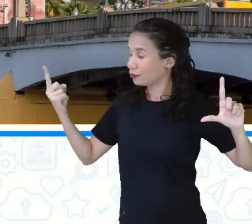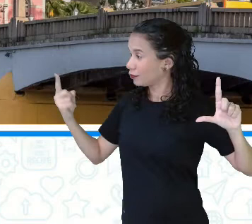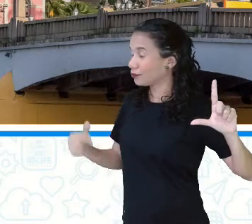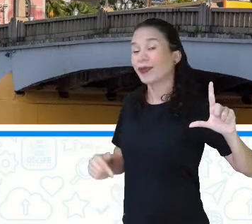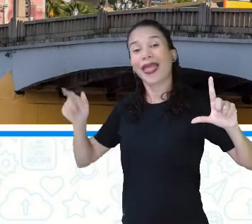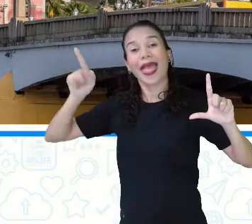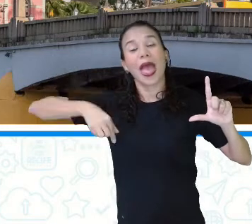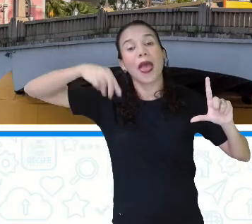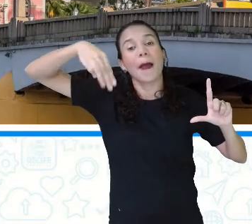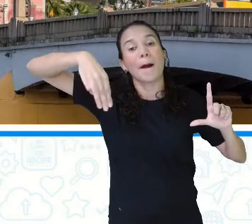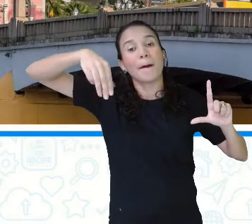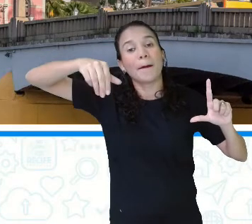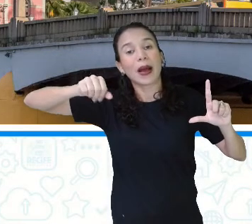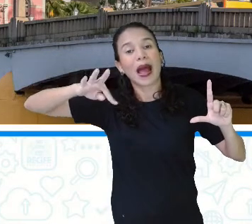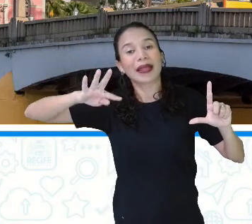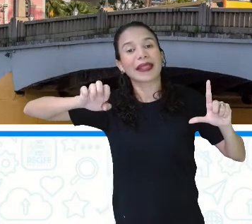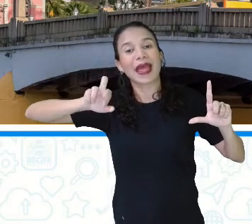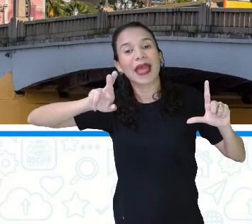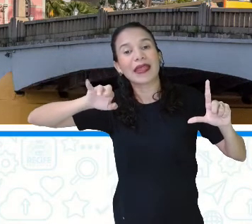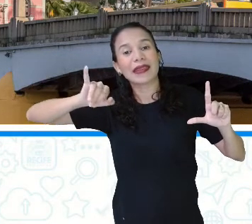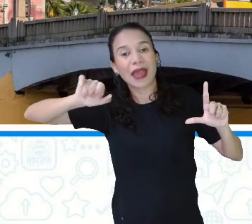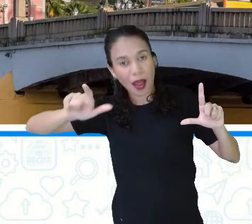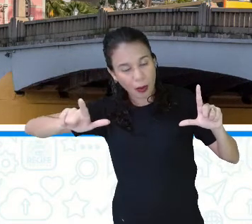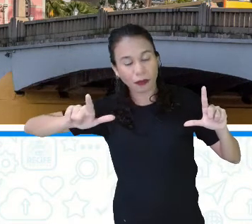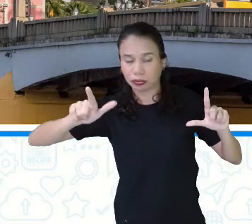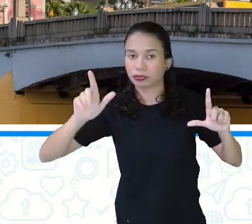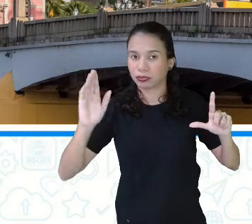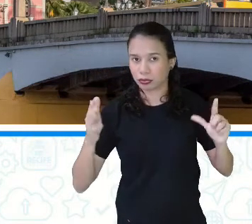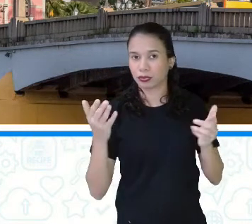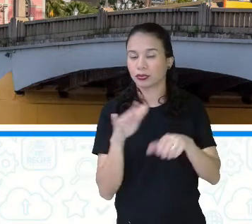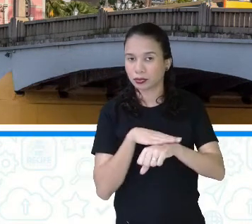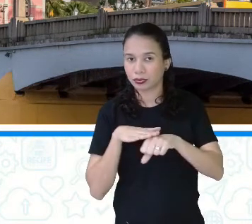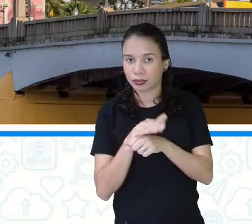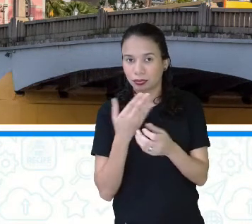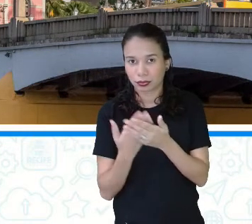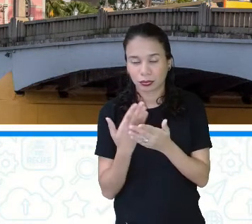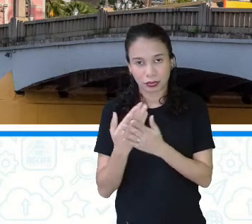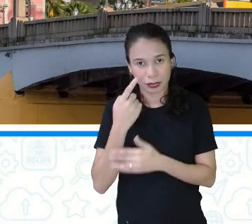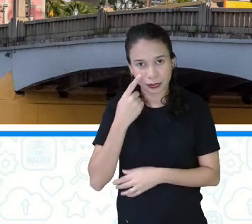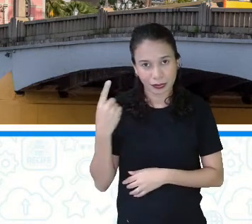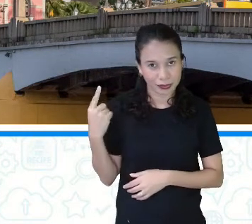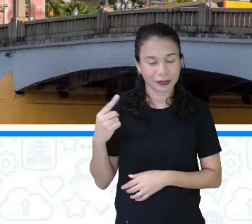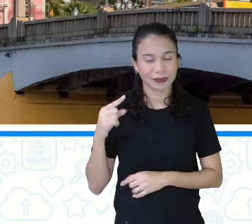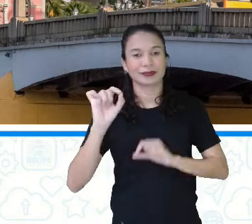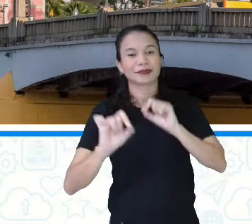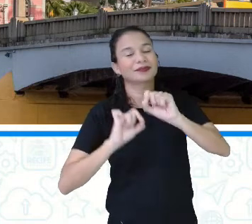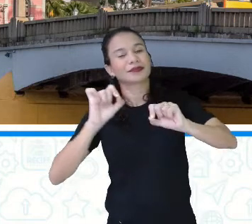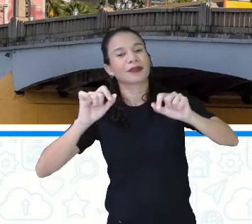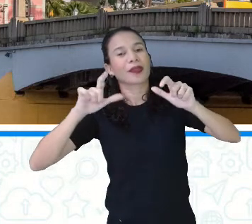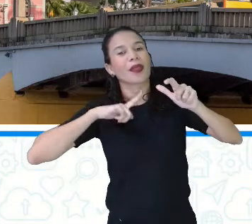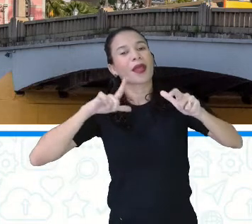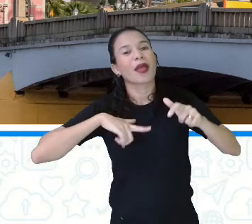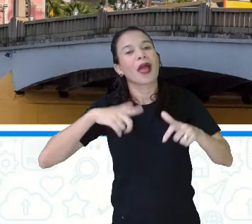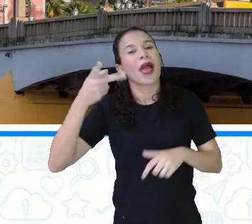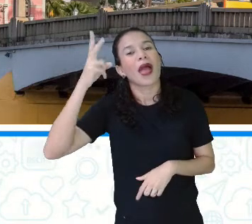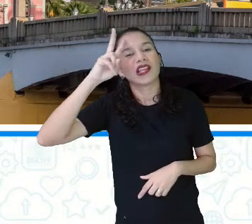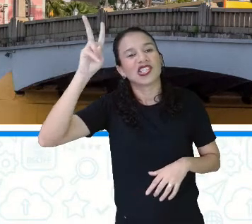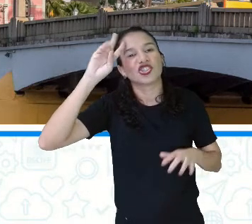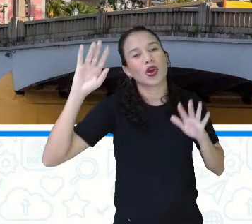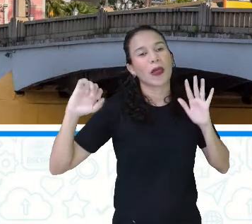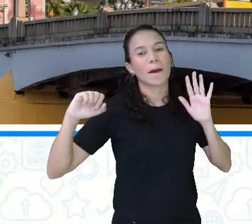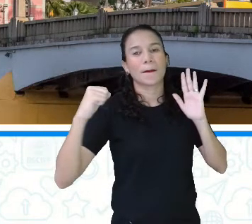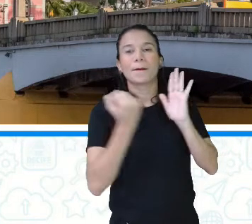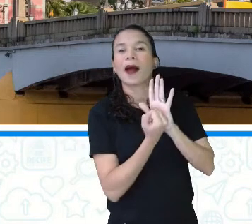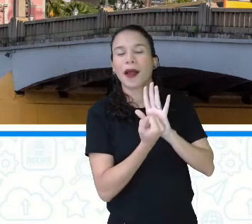que nós falamos bastante sobre ele na aula passada. Eu disse para vocês que ele era um patrimônio histórico,